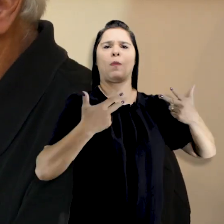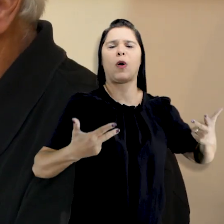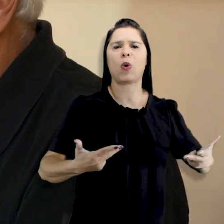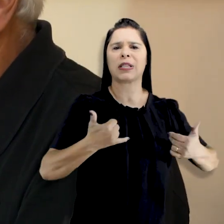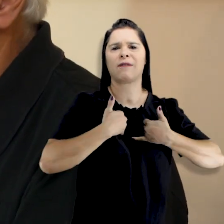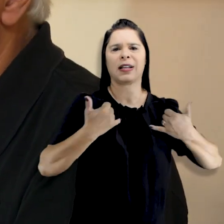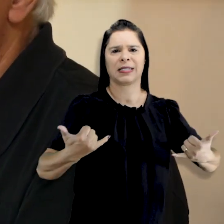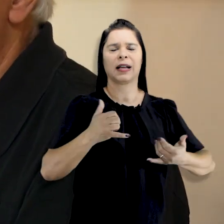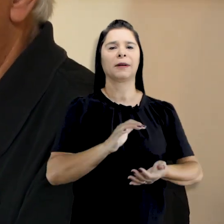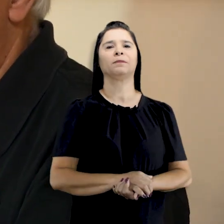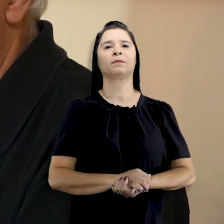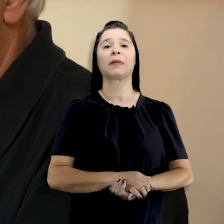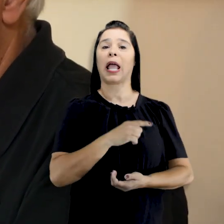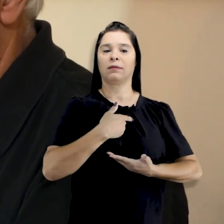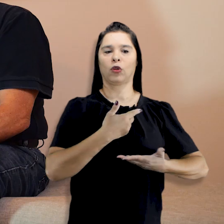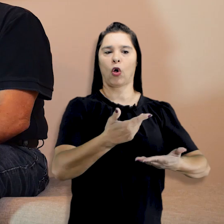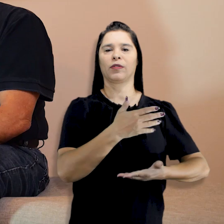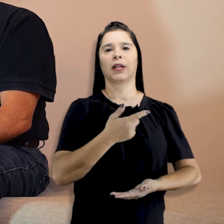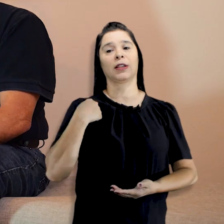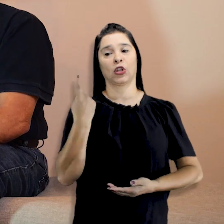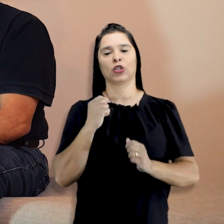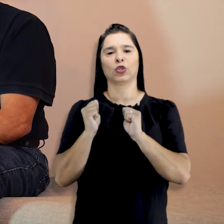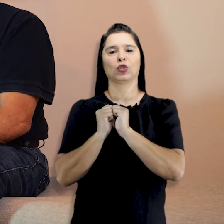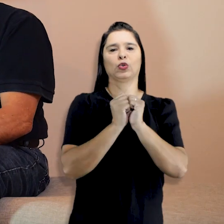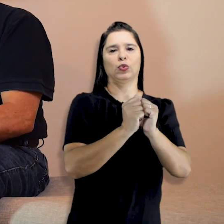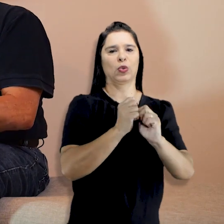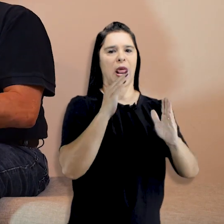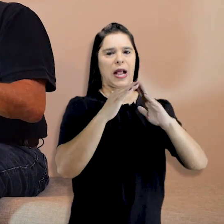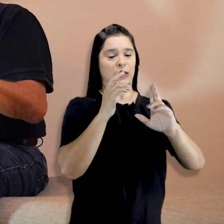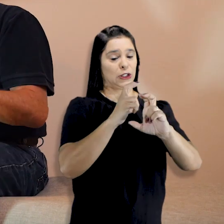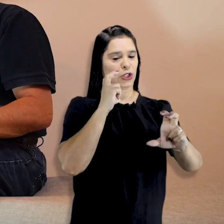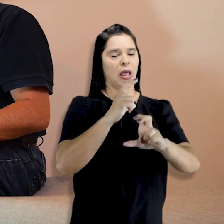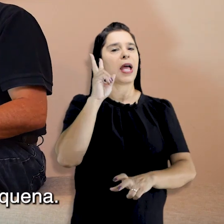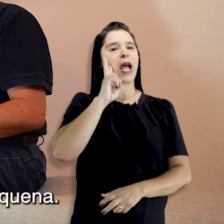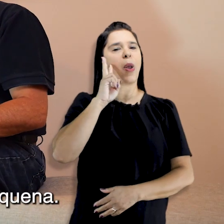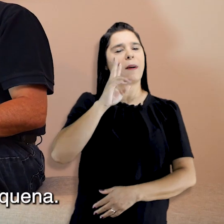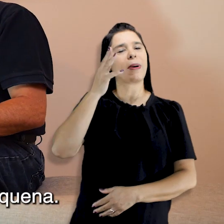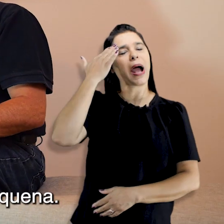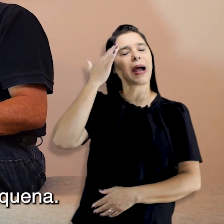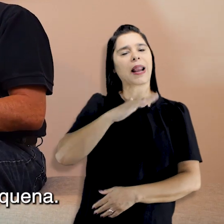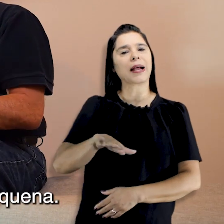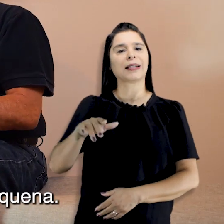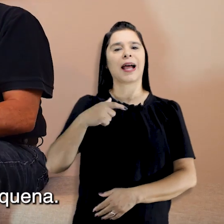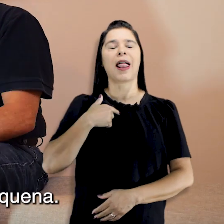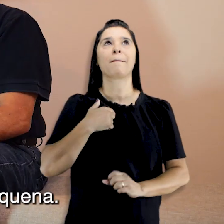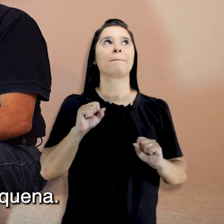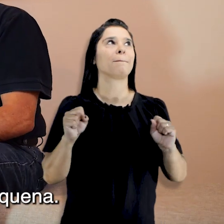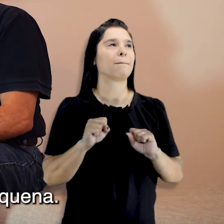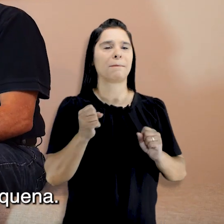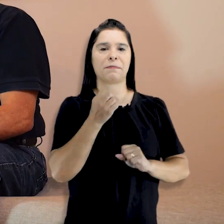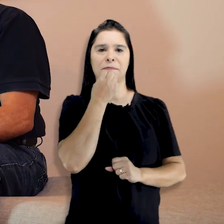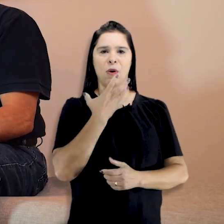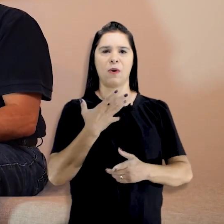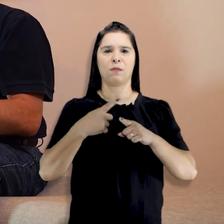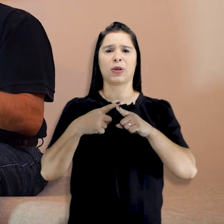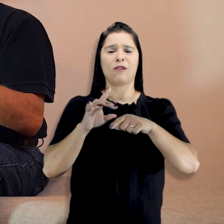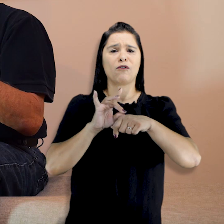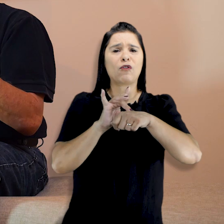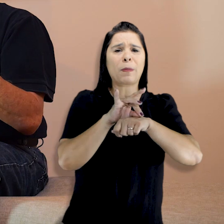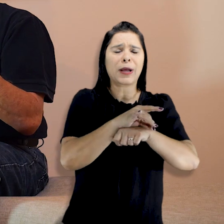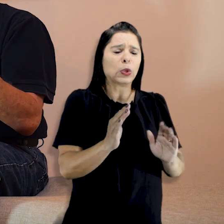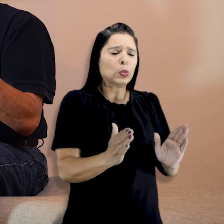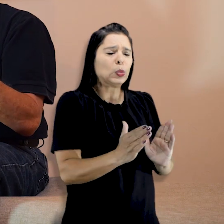era convidado e a gente ia na casa do engenheiro. Na minha lembrança de criança era um negócio fantástico, né? Porque Formiga era uma cidade muito pequena, a gente